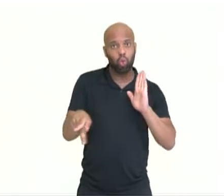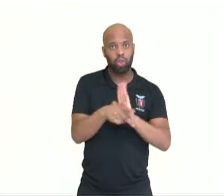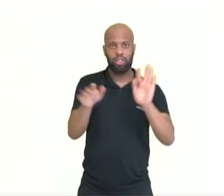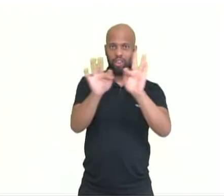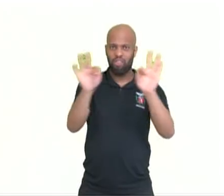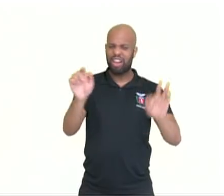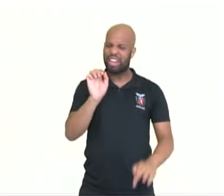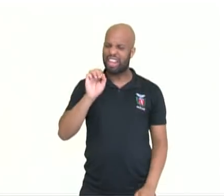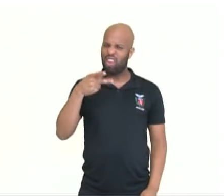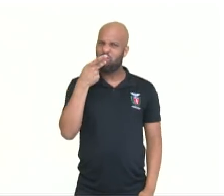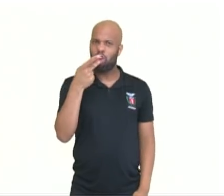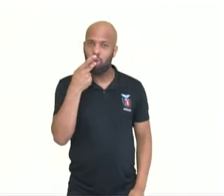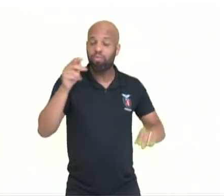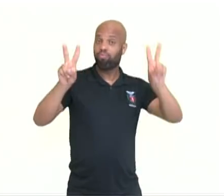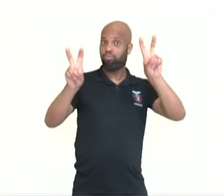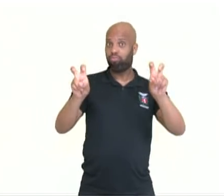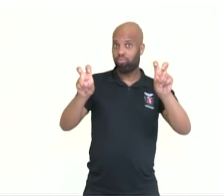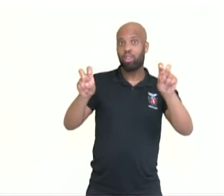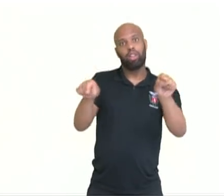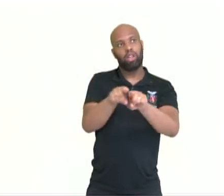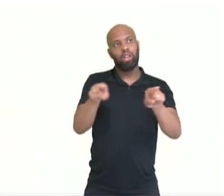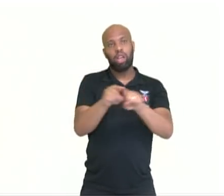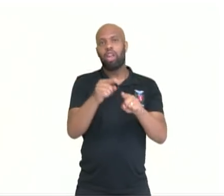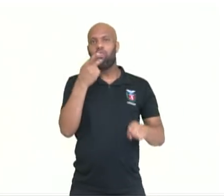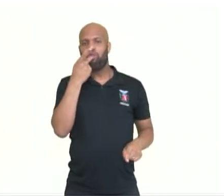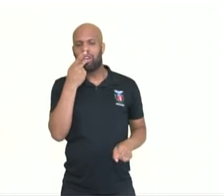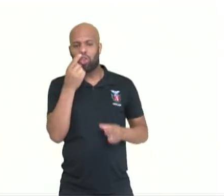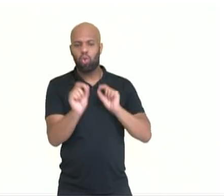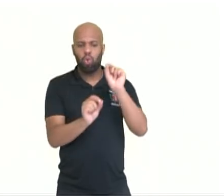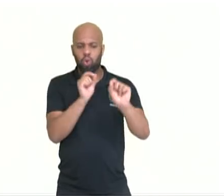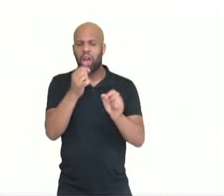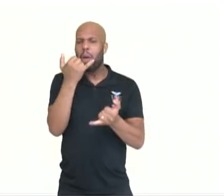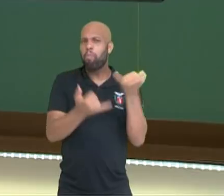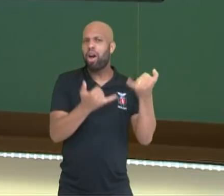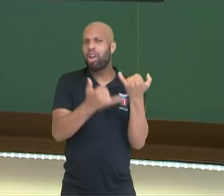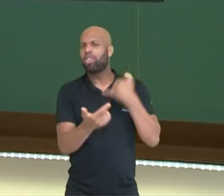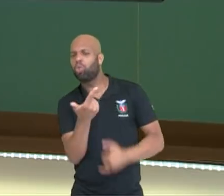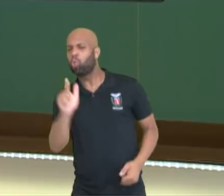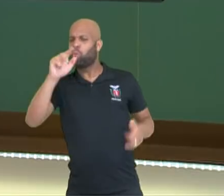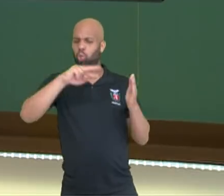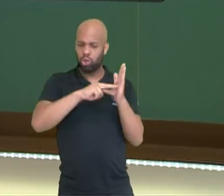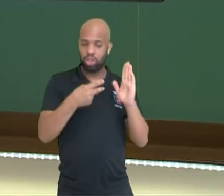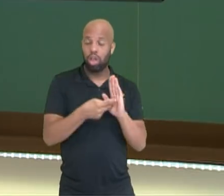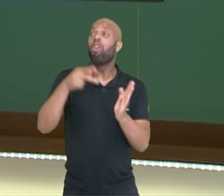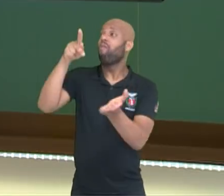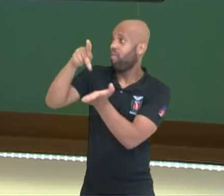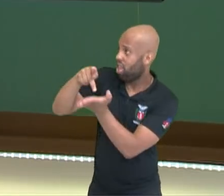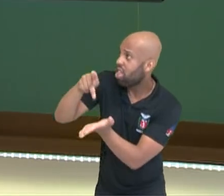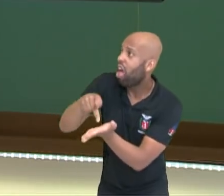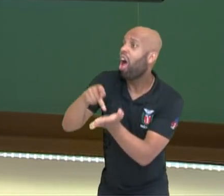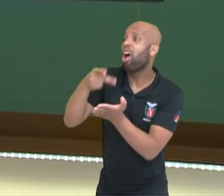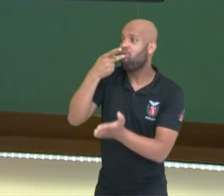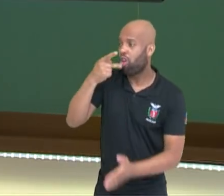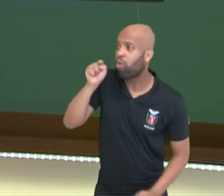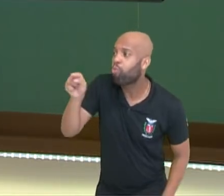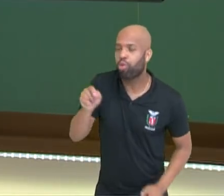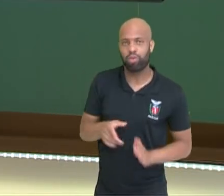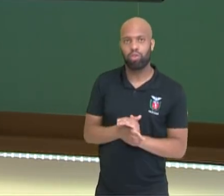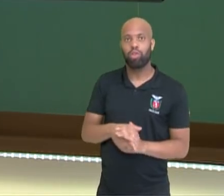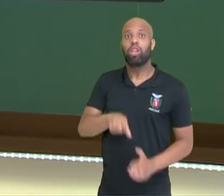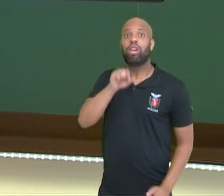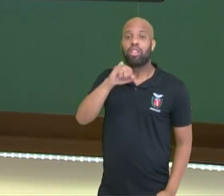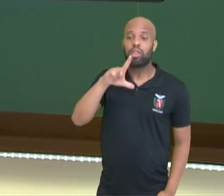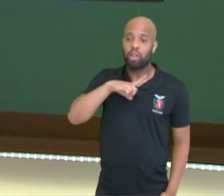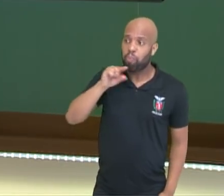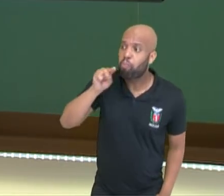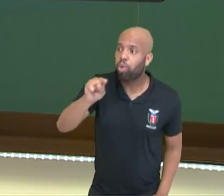as reticências, ou dar margem para outras interpretações. É verdade, disse o ponto. Uma